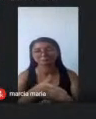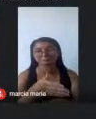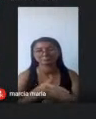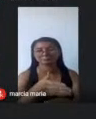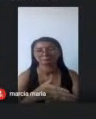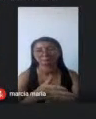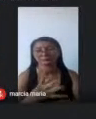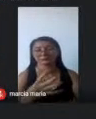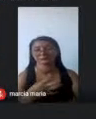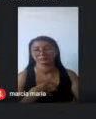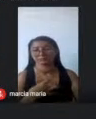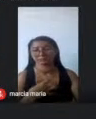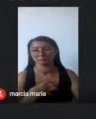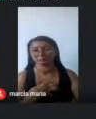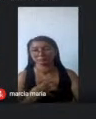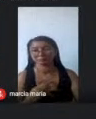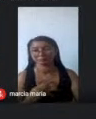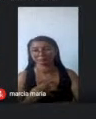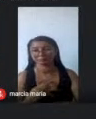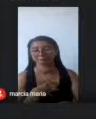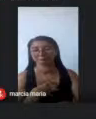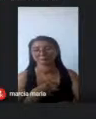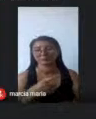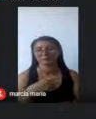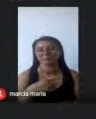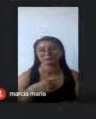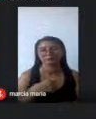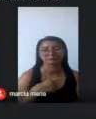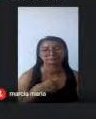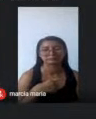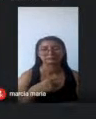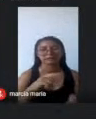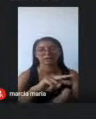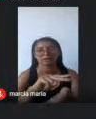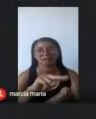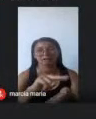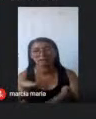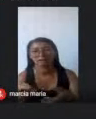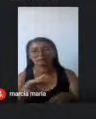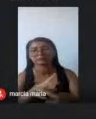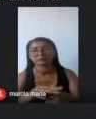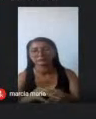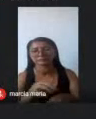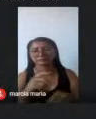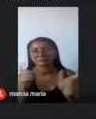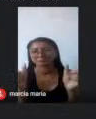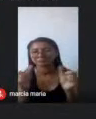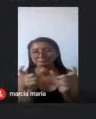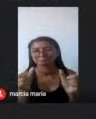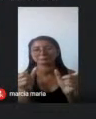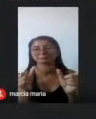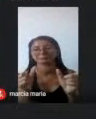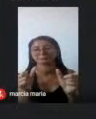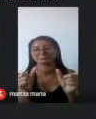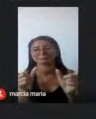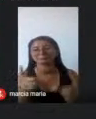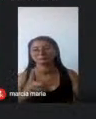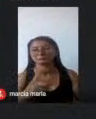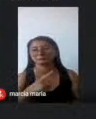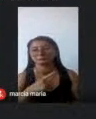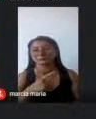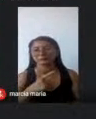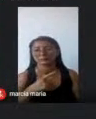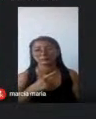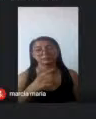preocupa, uma gonorreia, um HPV, isso traz um alerta e, consequentemente, facilita a